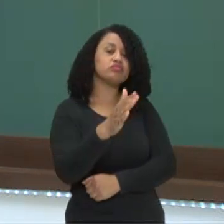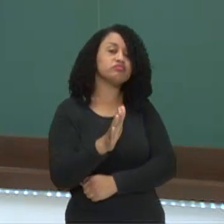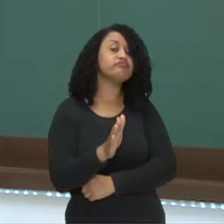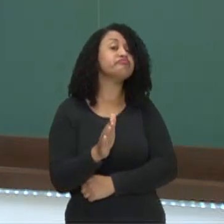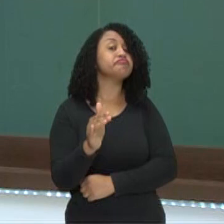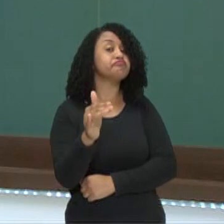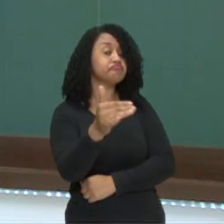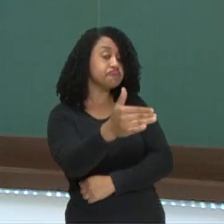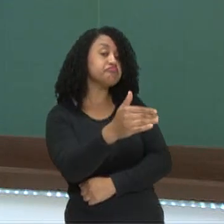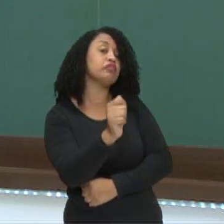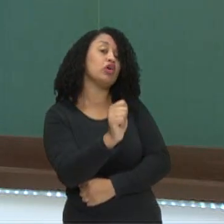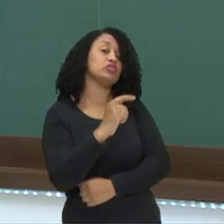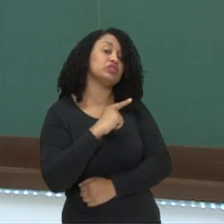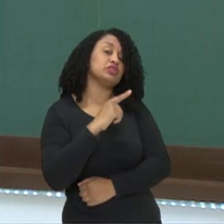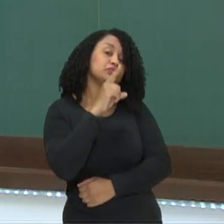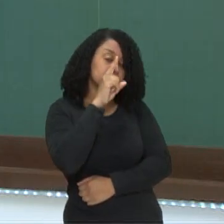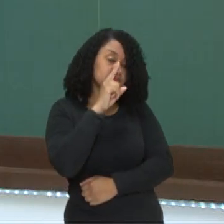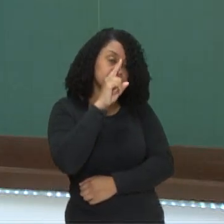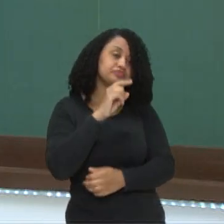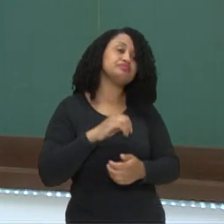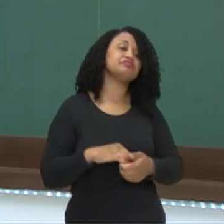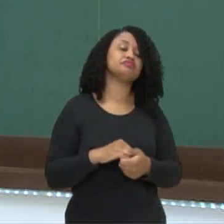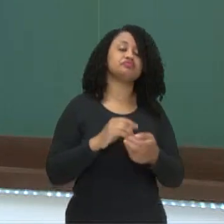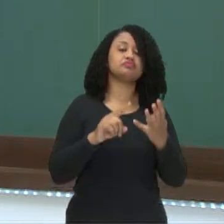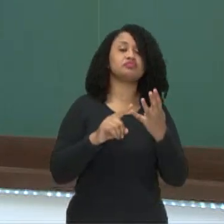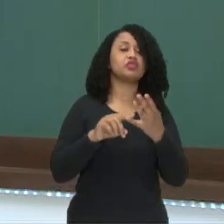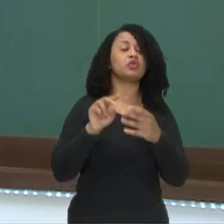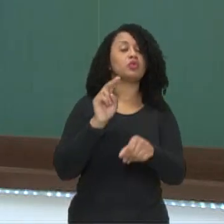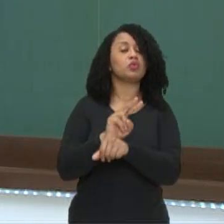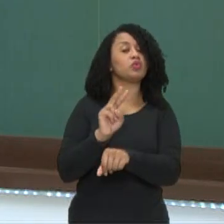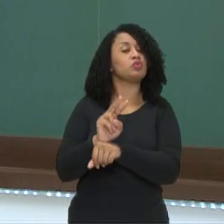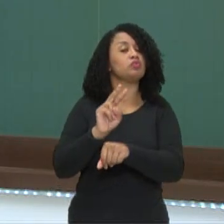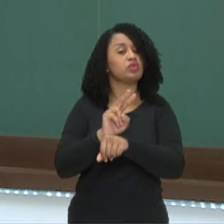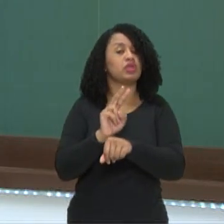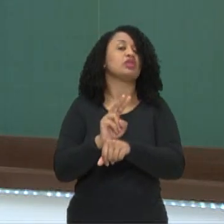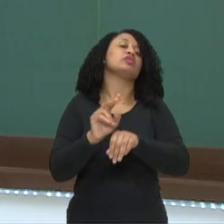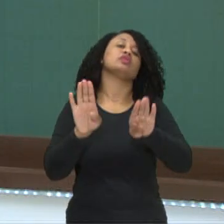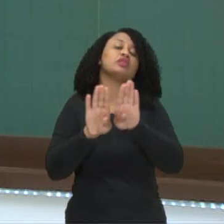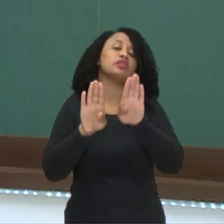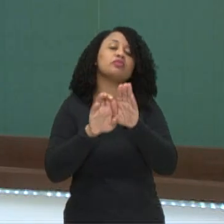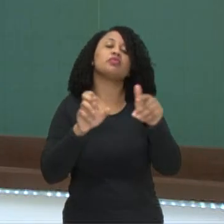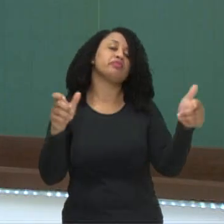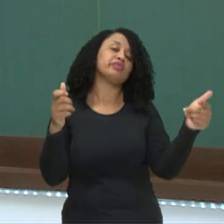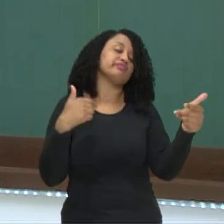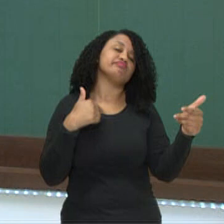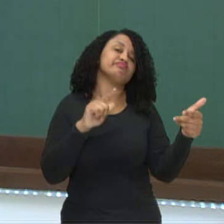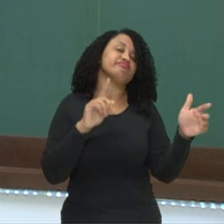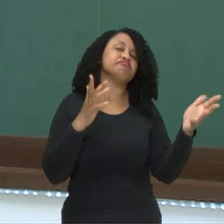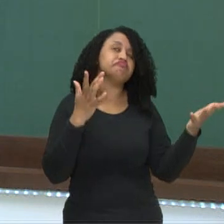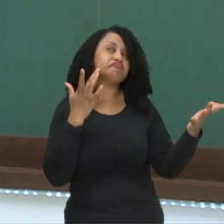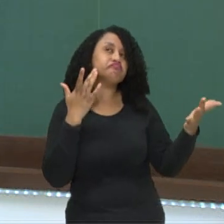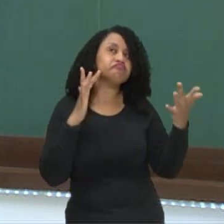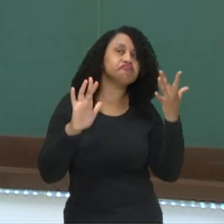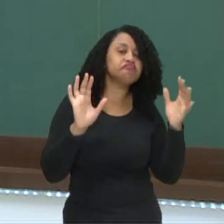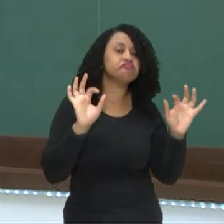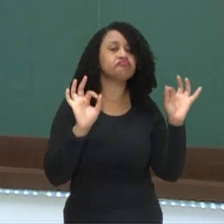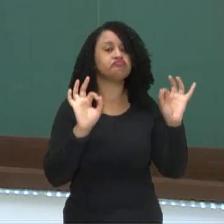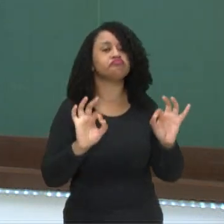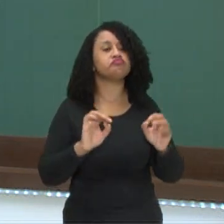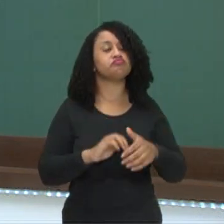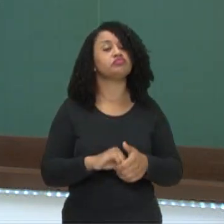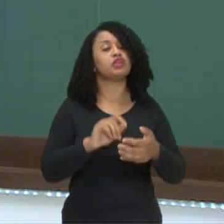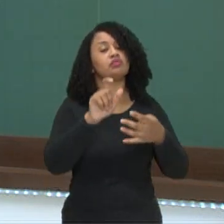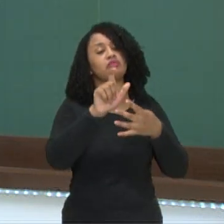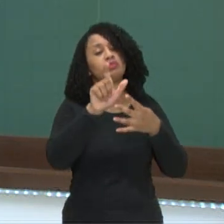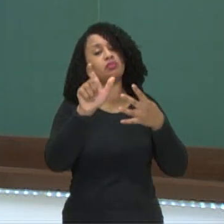ela traz um perigo e temos o cuidado, que algo também não está muito certo. Então, de todas as